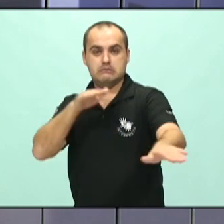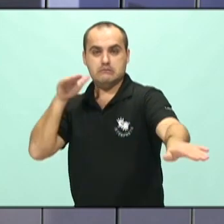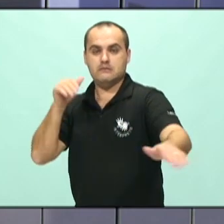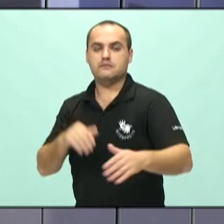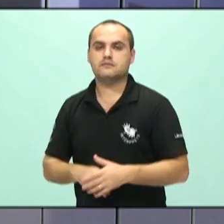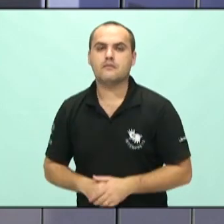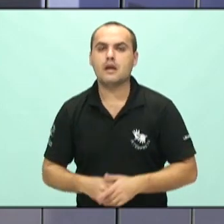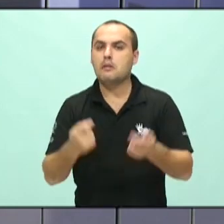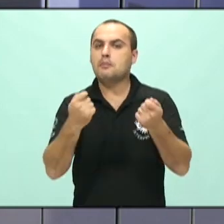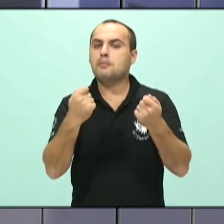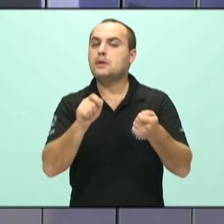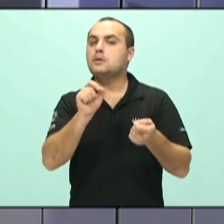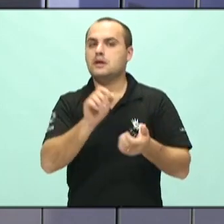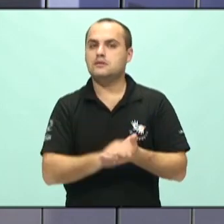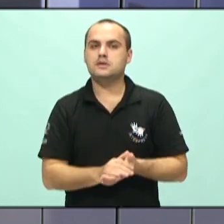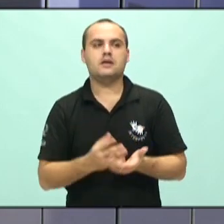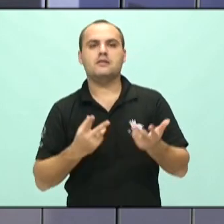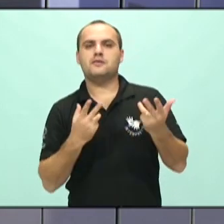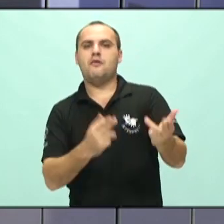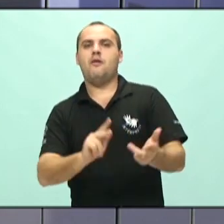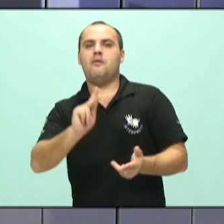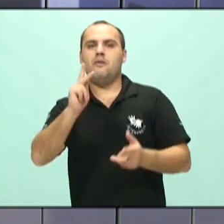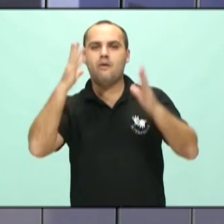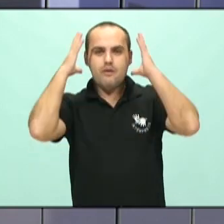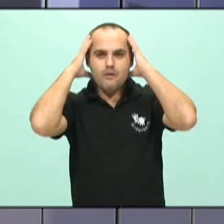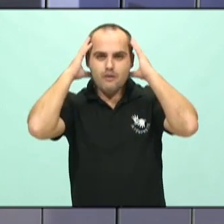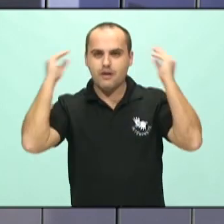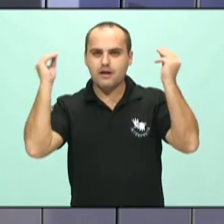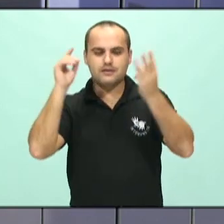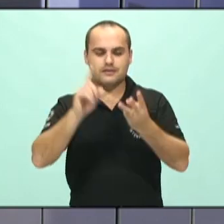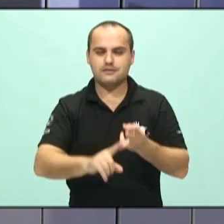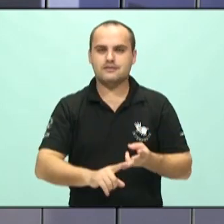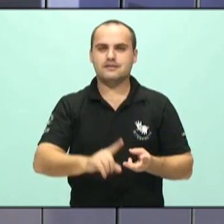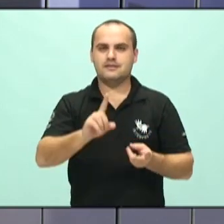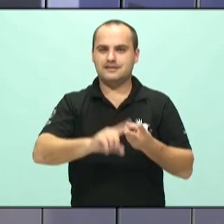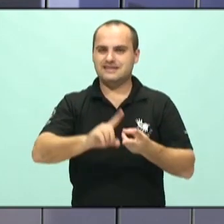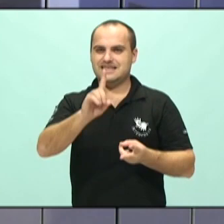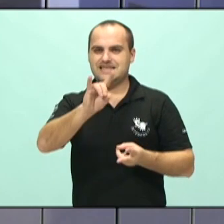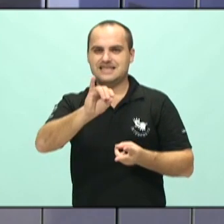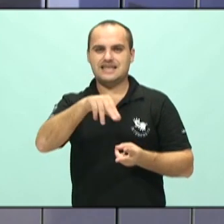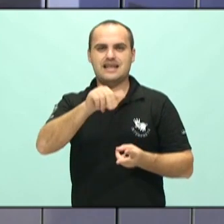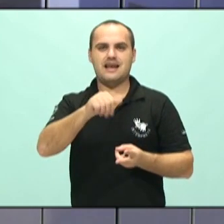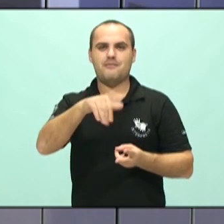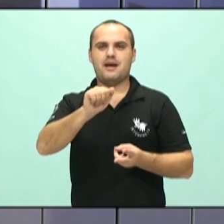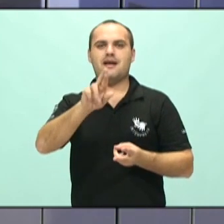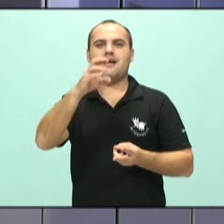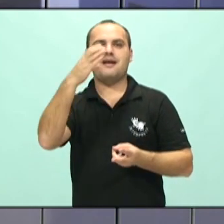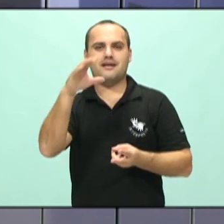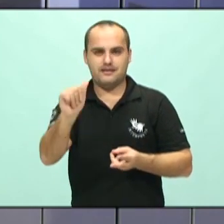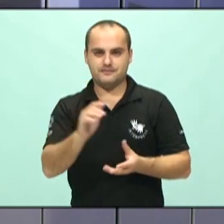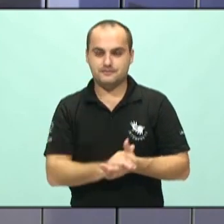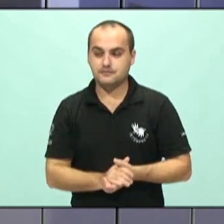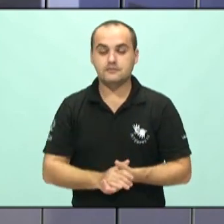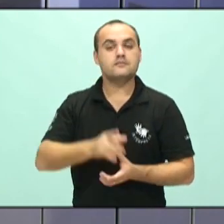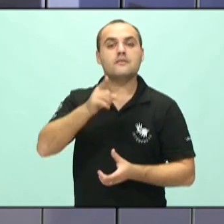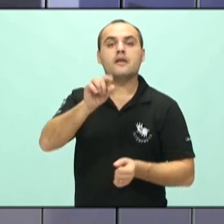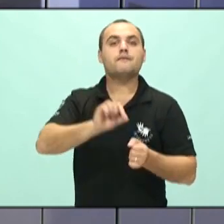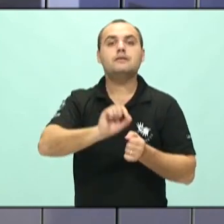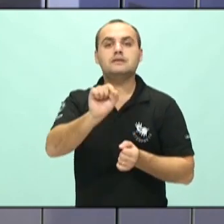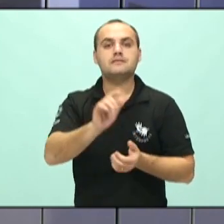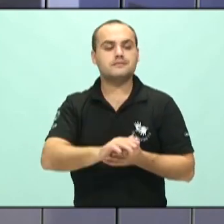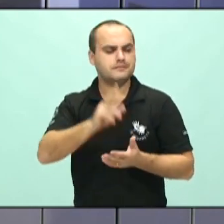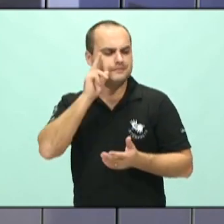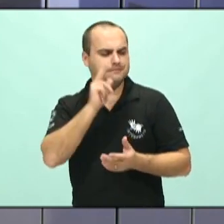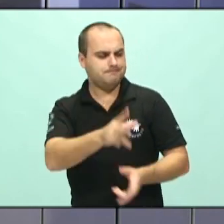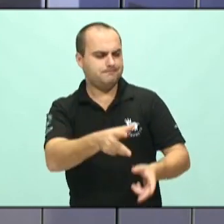precisa? Precisa fazer o que fez a Holanda, o que fez a Dinamarca. O que eles fizeram? Eles viram que eles tinham um número